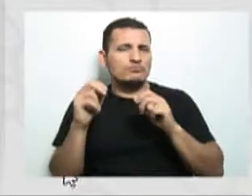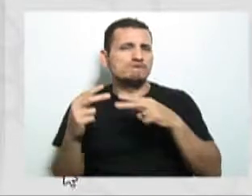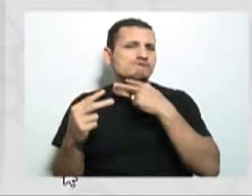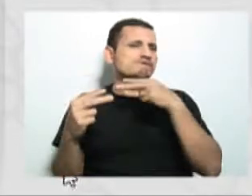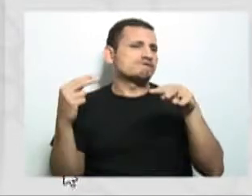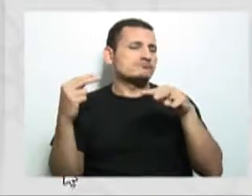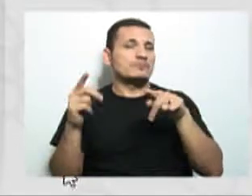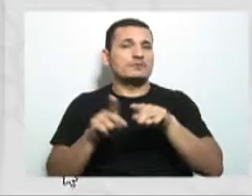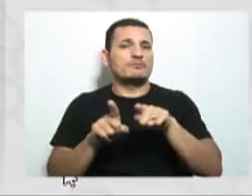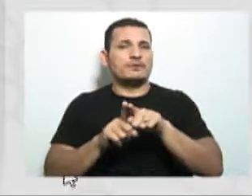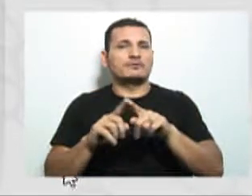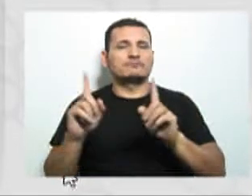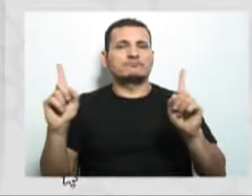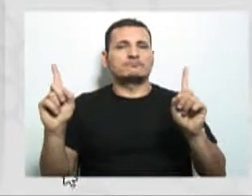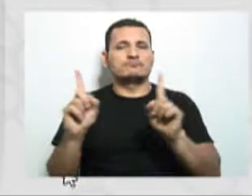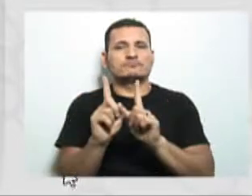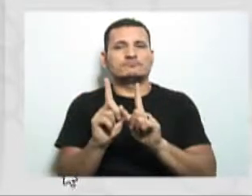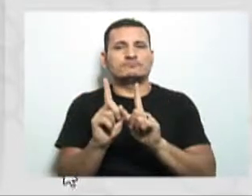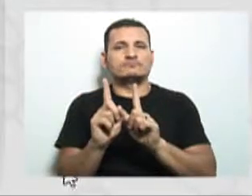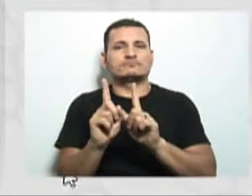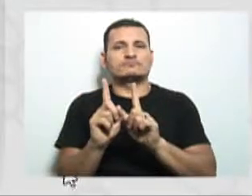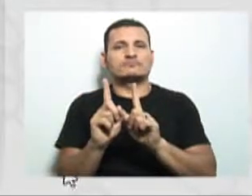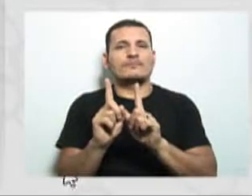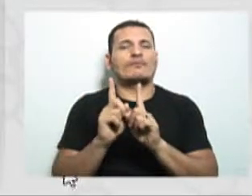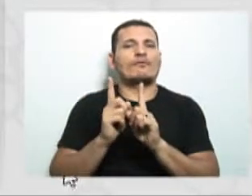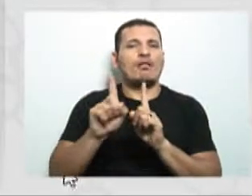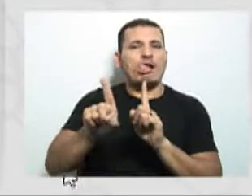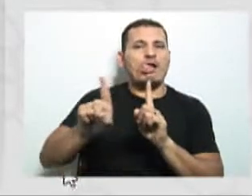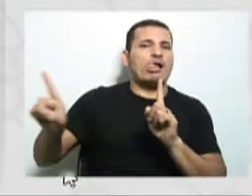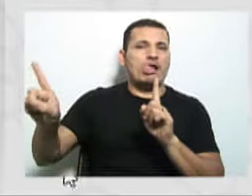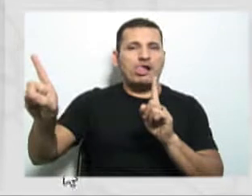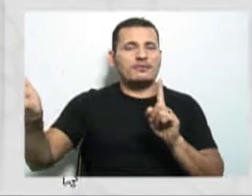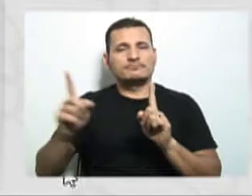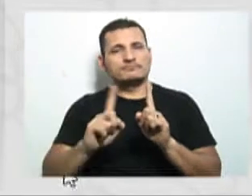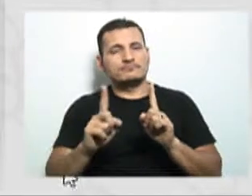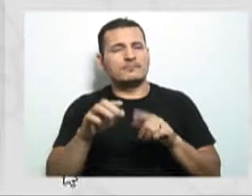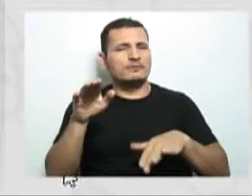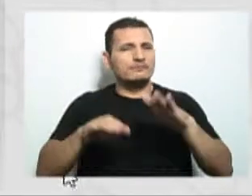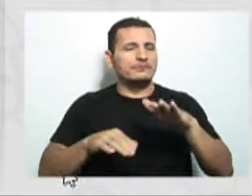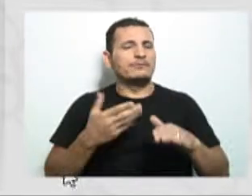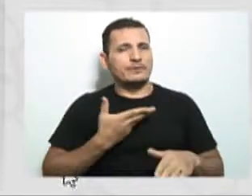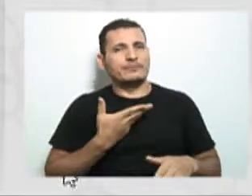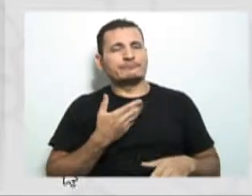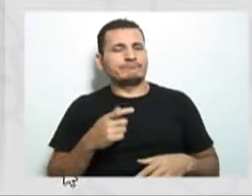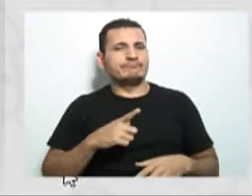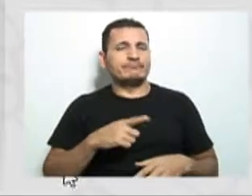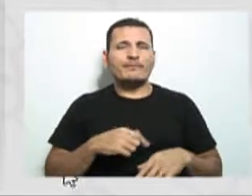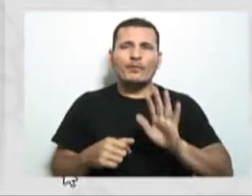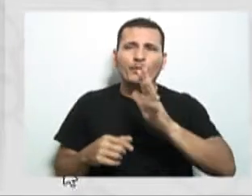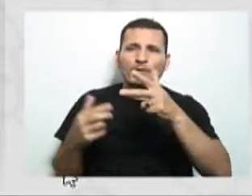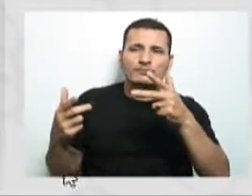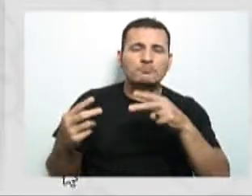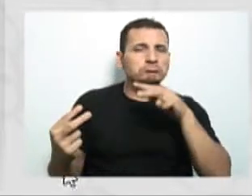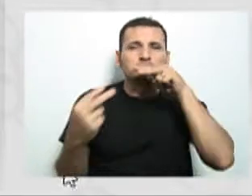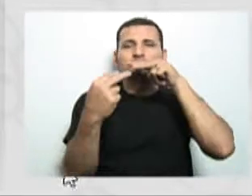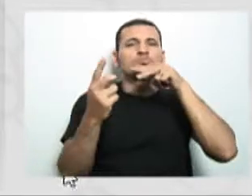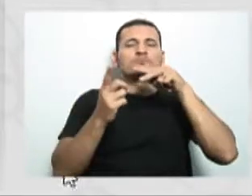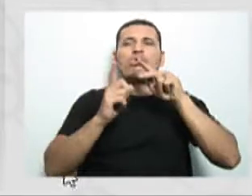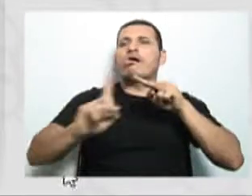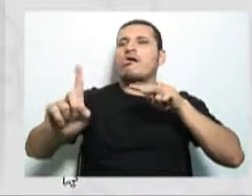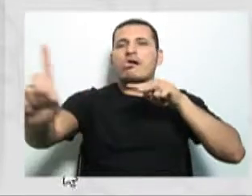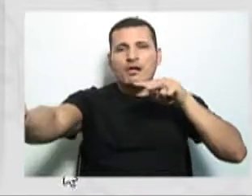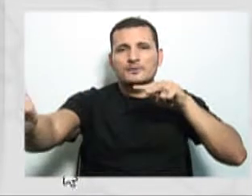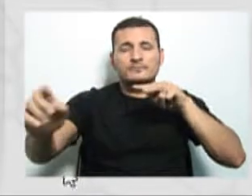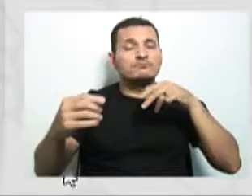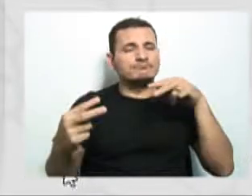falar de costa. Lembra? Eu falei que eu tenho uma colega que toda vez que eu vou conversar com ela, ela vira as costas. Ela não fala olho no olho. Não, olho no olho na hora